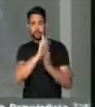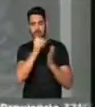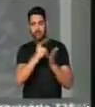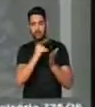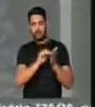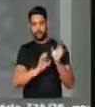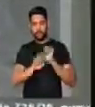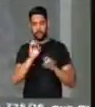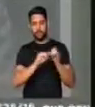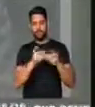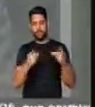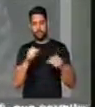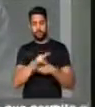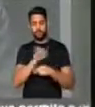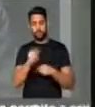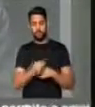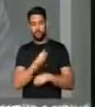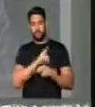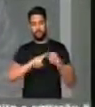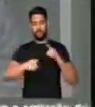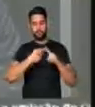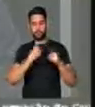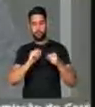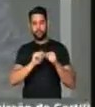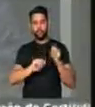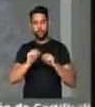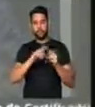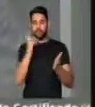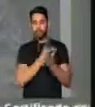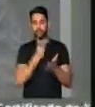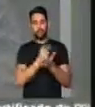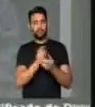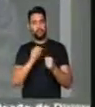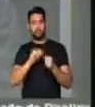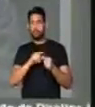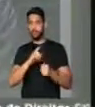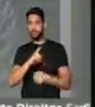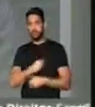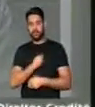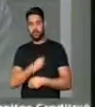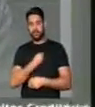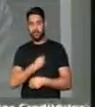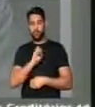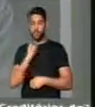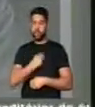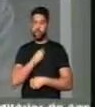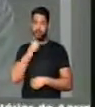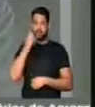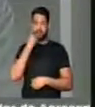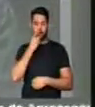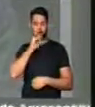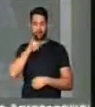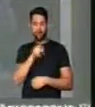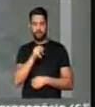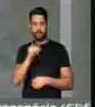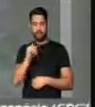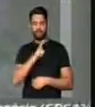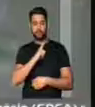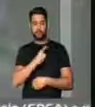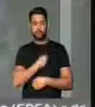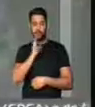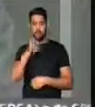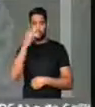secretaria especial fará a articulação daquilo que sempre deveria ter sido feito, ou aquilo, deputado João Papa, que já